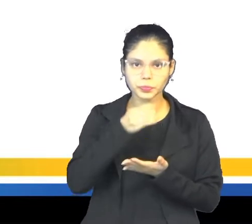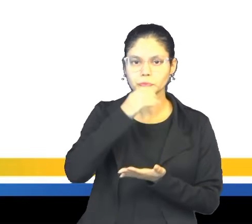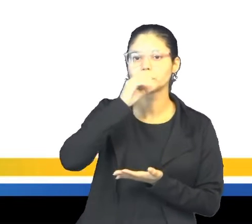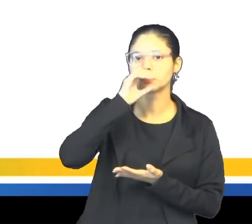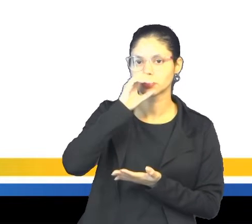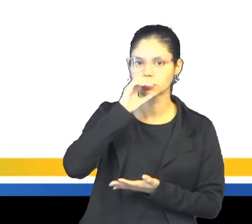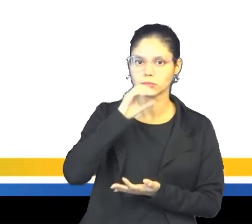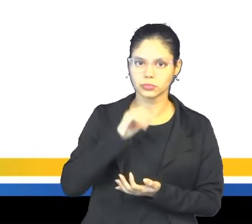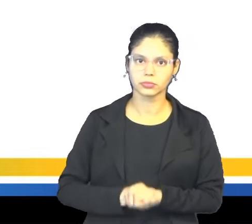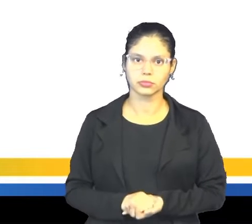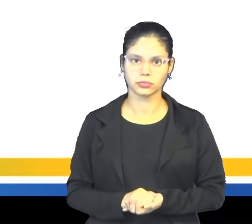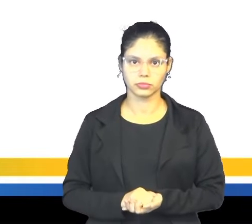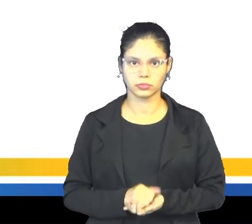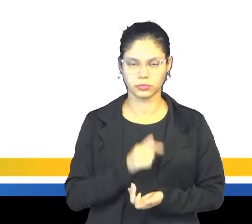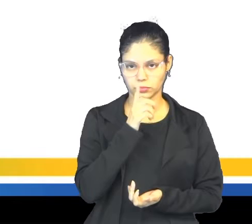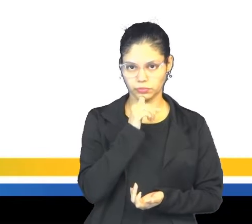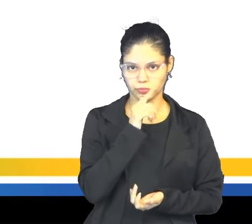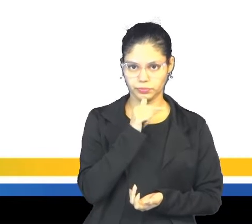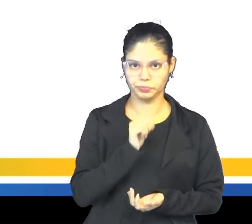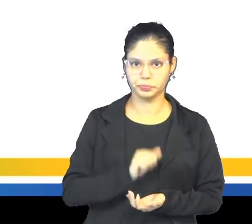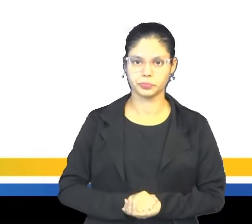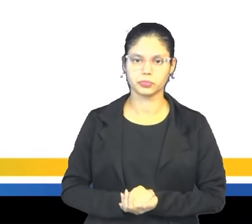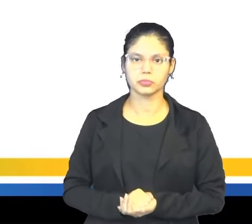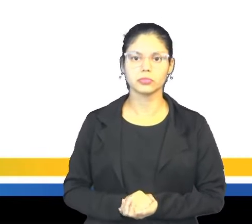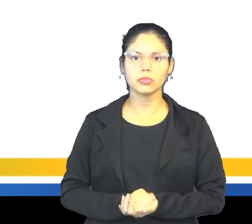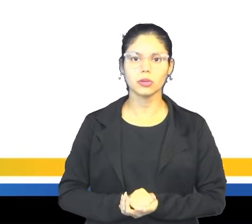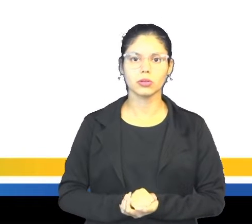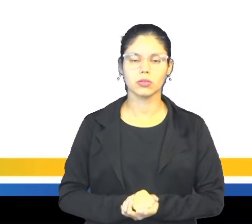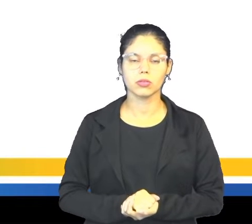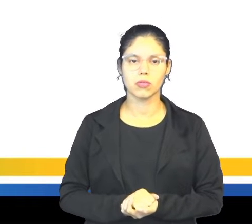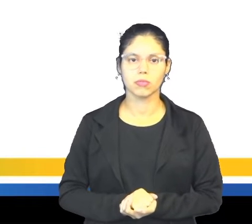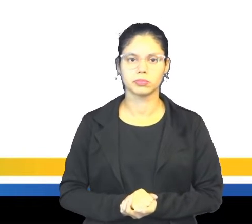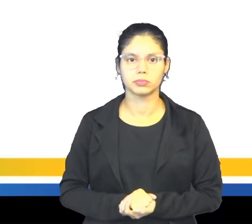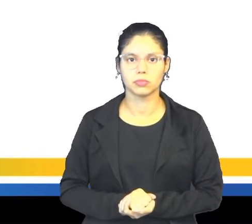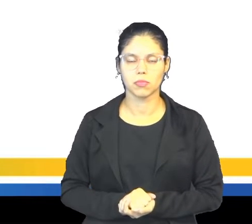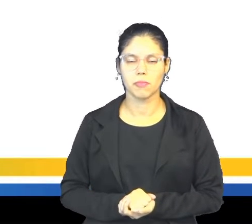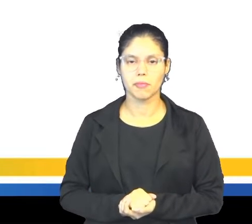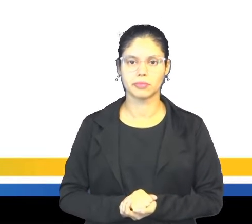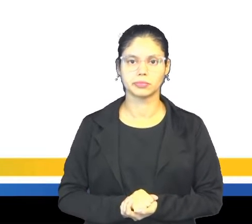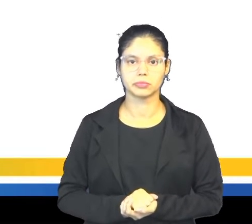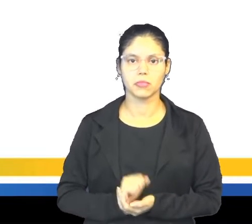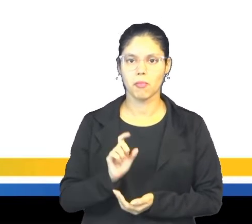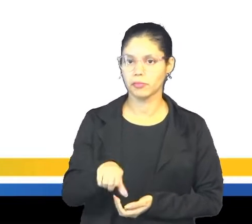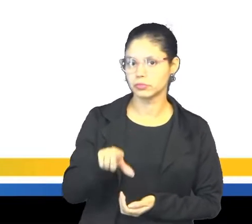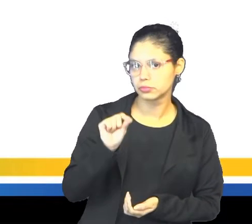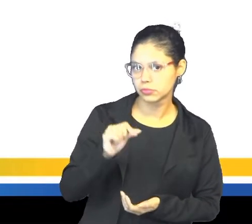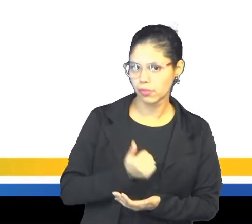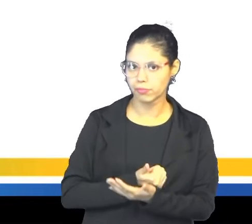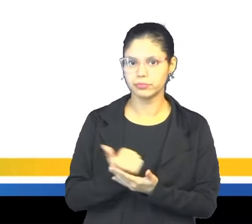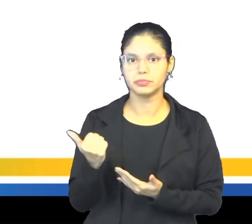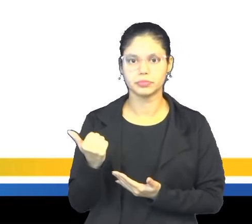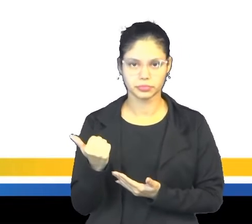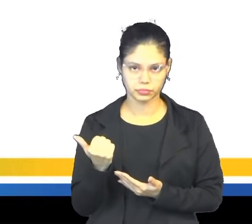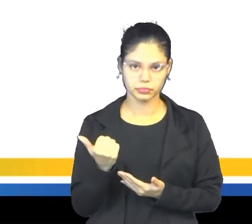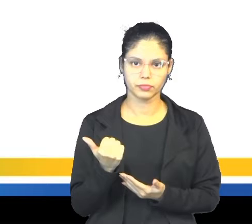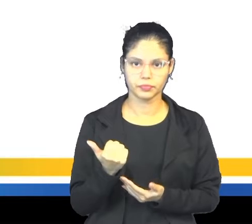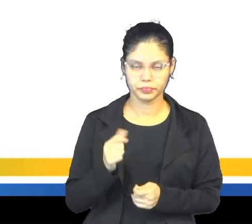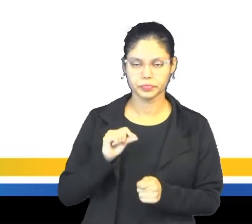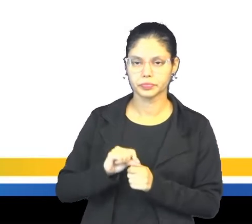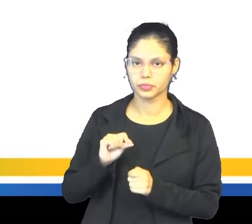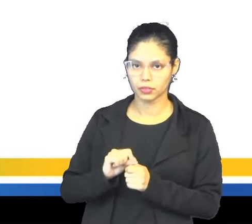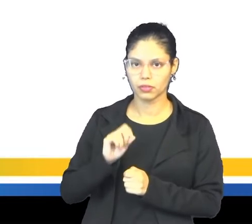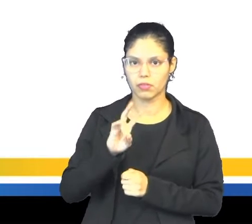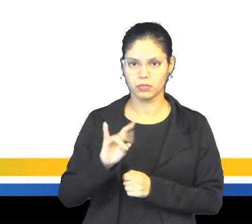sede, então eu vou beber um pouco de água. Então é uma decisão, né, que você vai